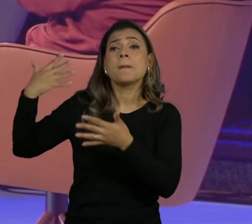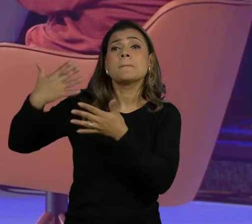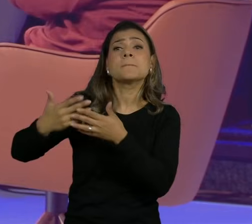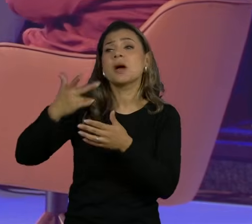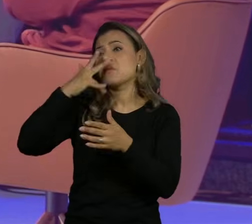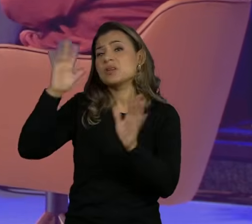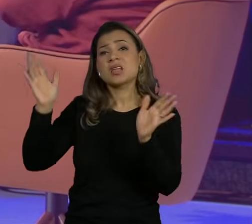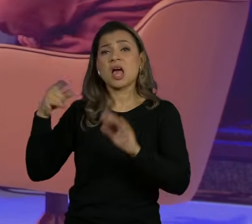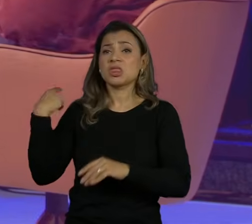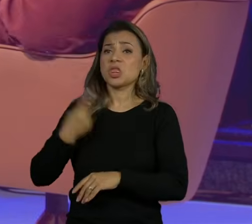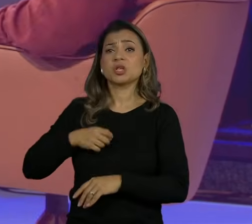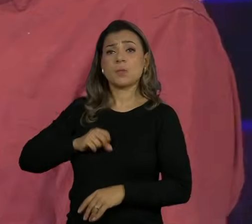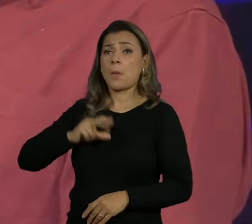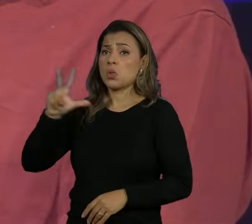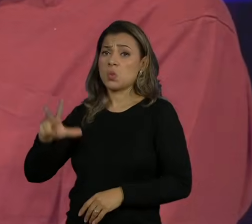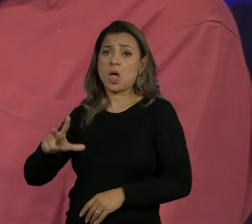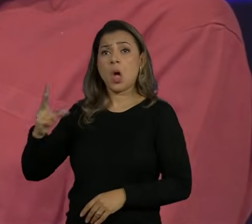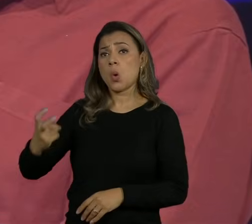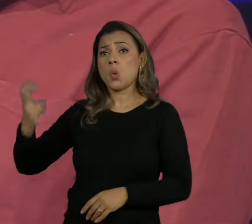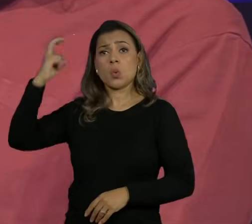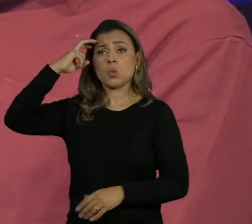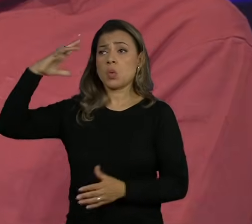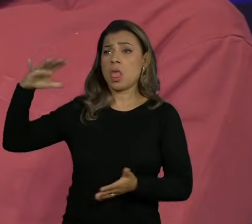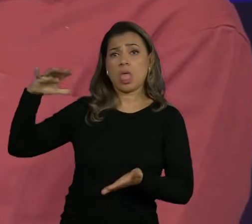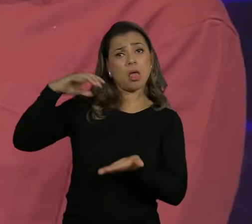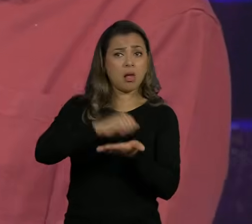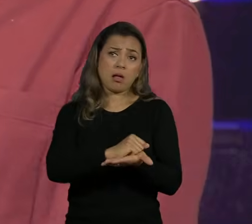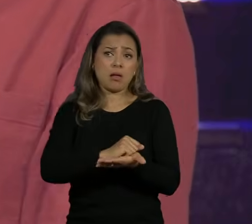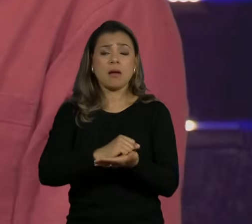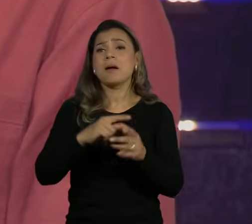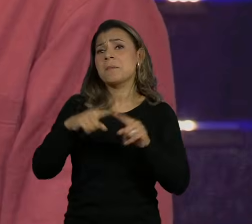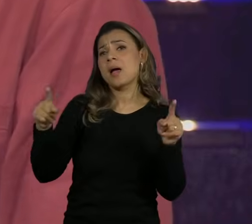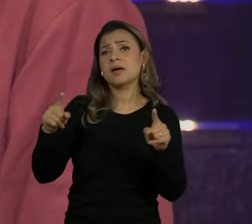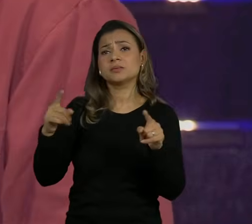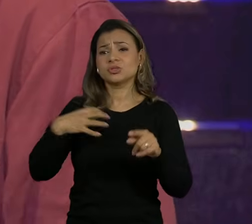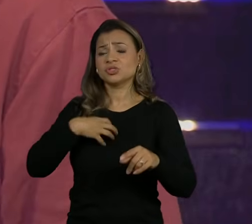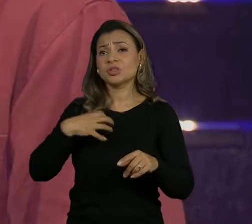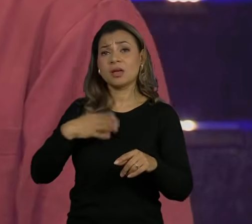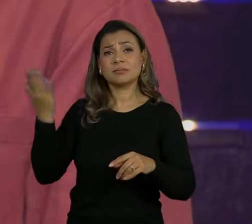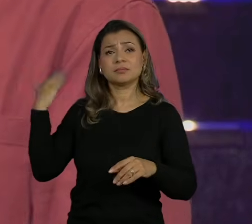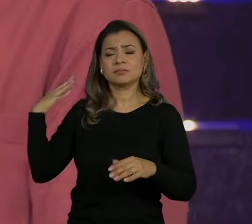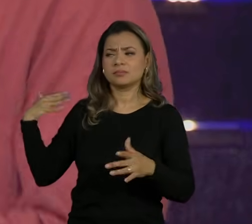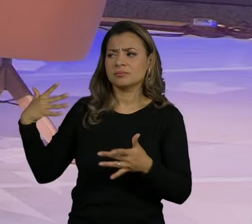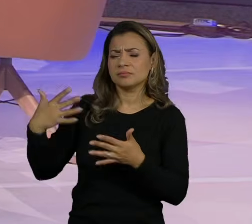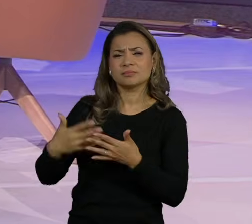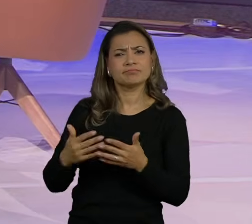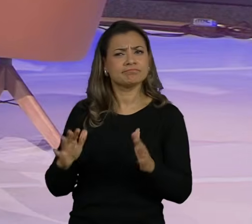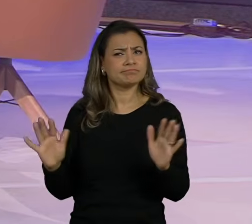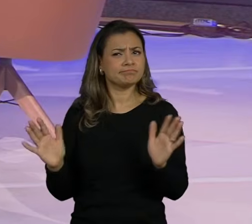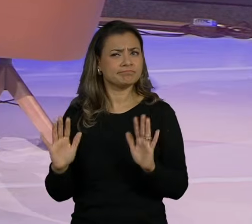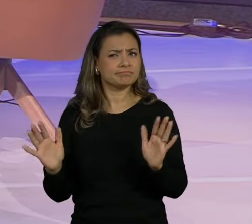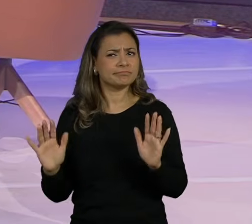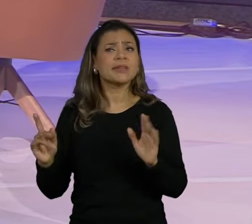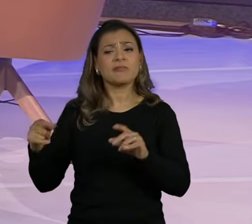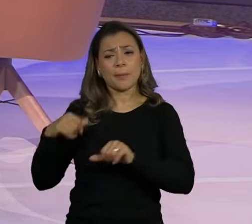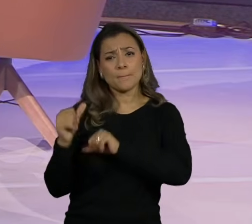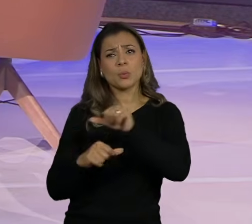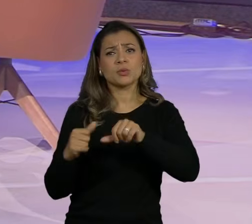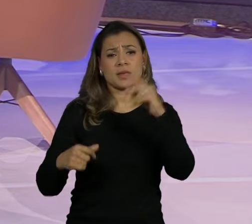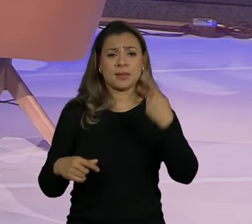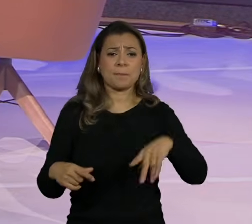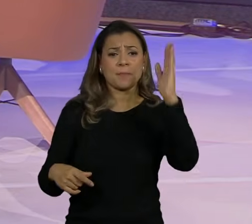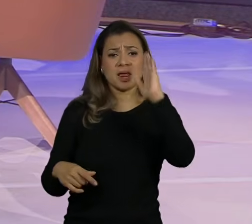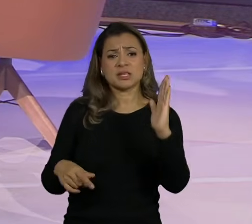gente vem de Portugal, a cultura da corrupção, da Idade Média em Portugal passaria para cá, etc.,